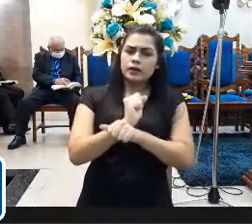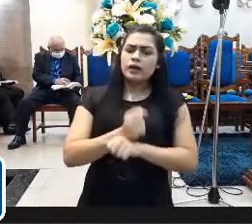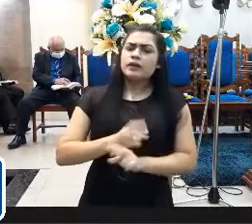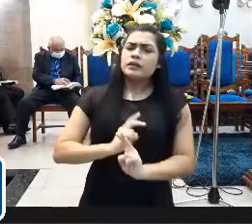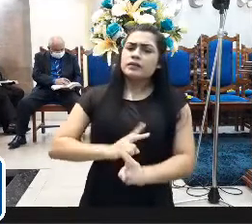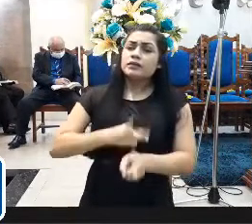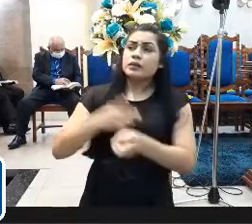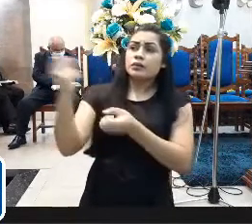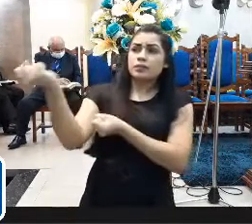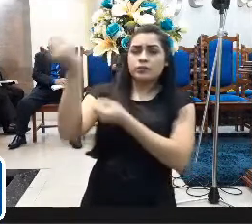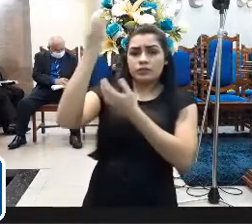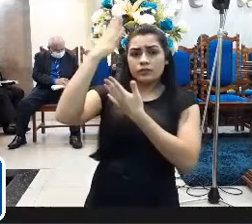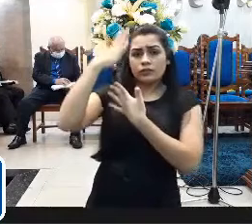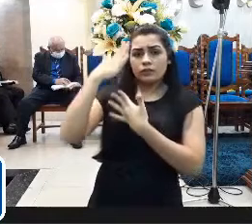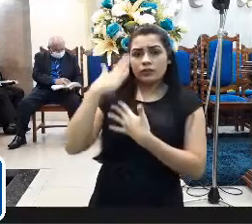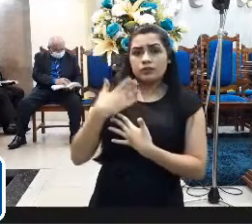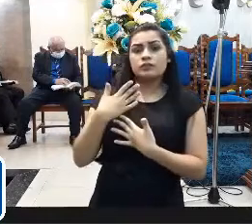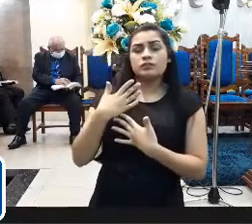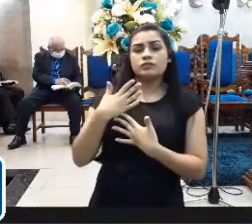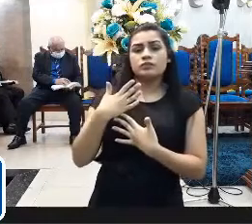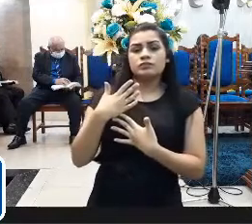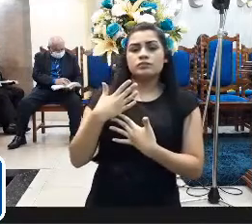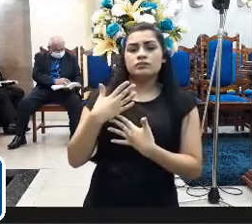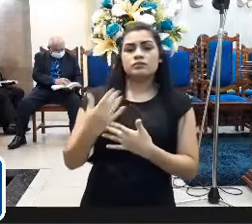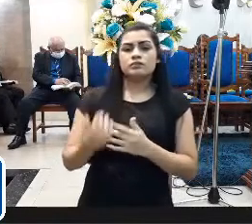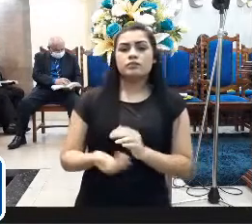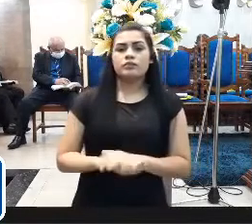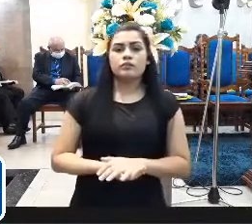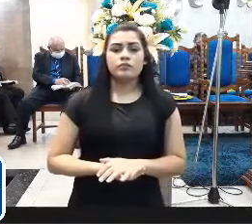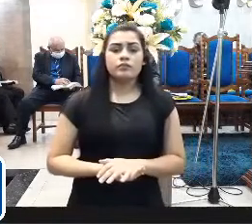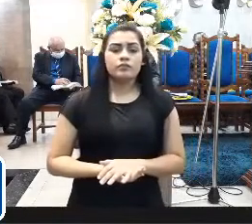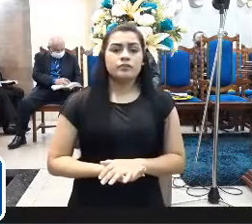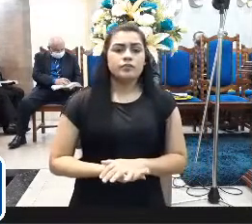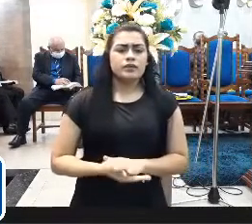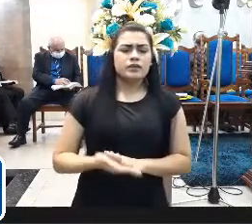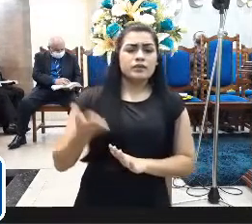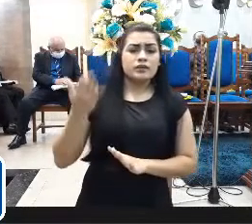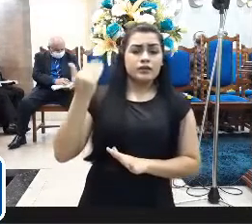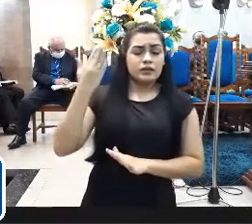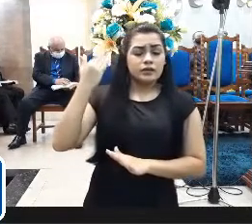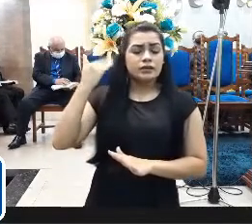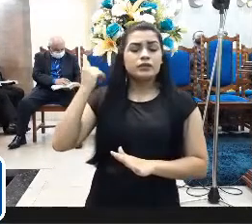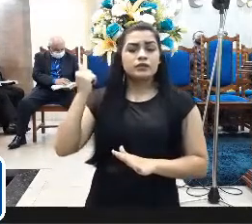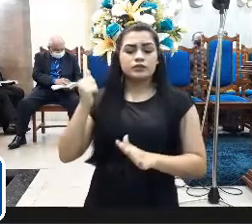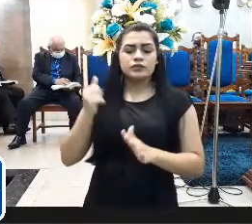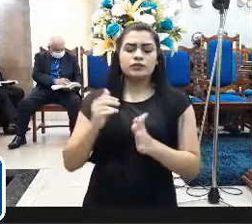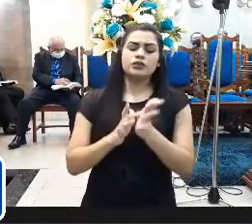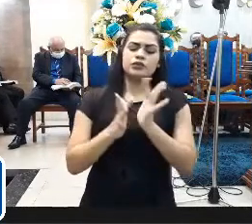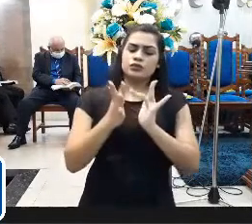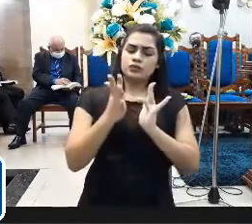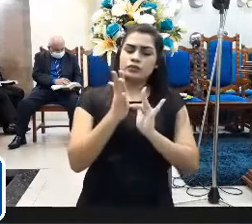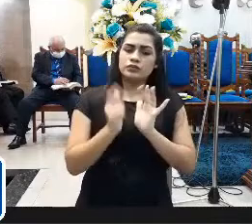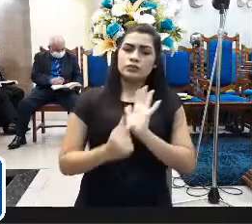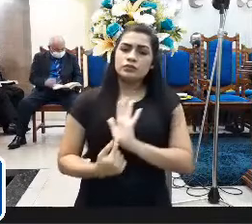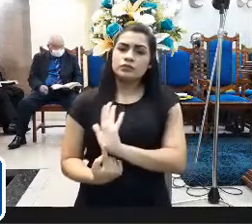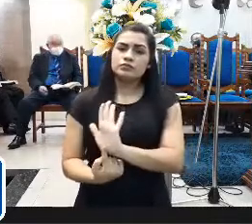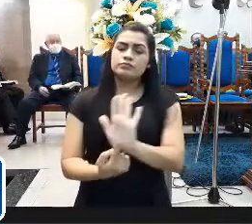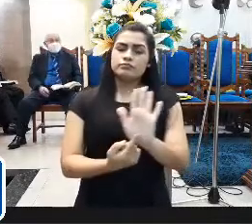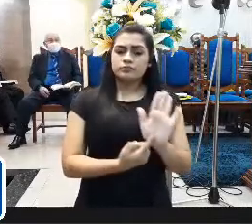Na graça que se vos ofereceu na revelação de Jesus Cristo.